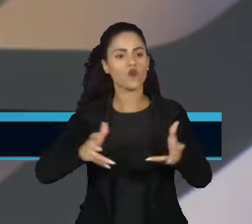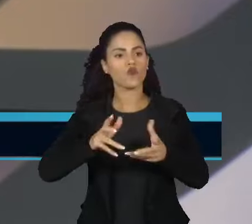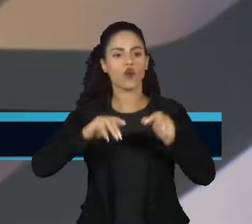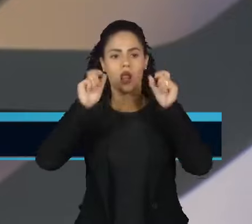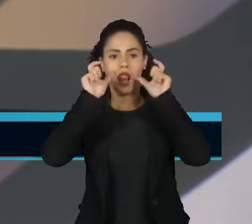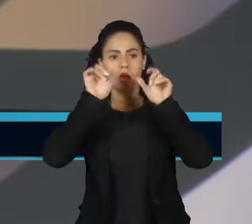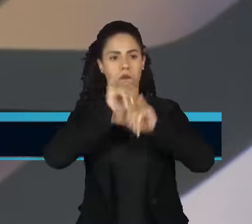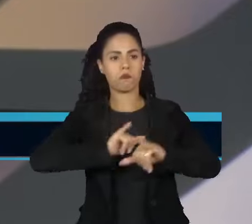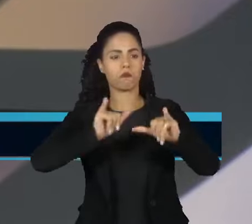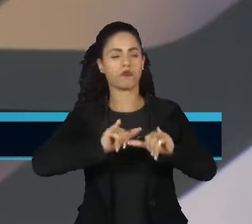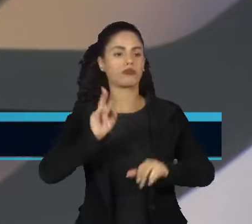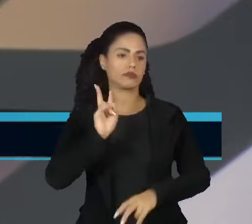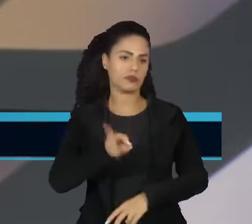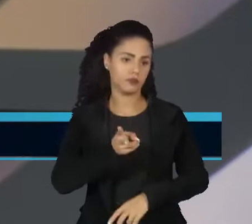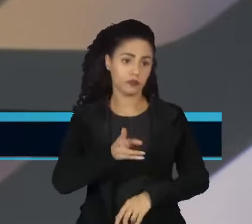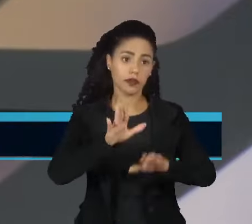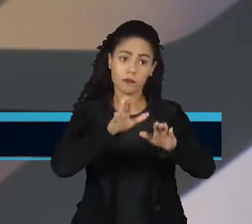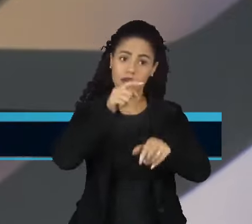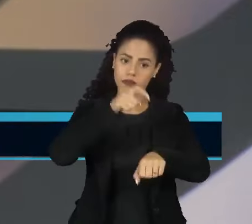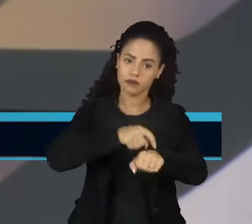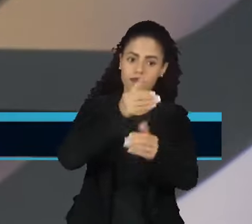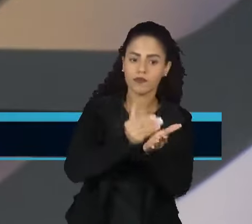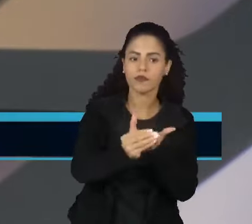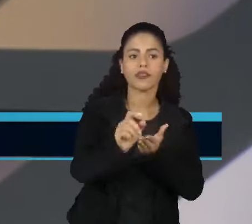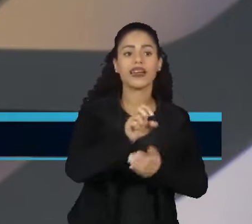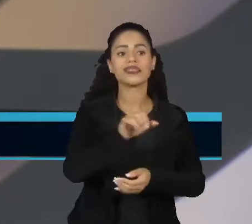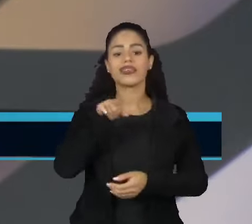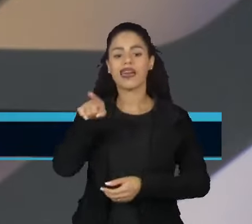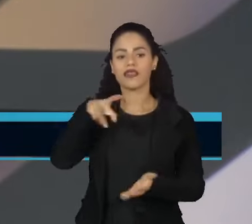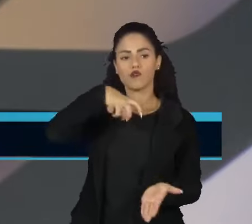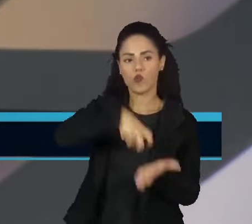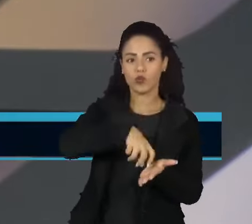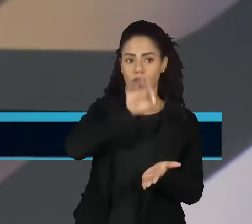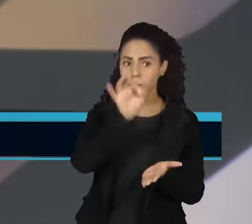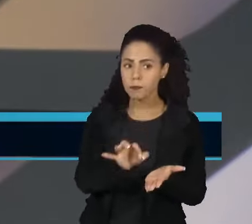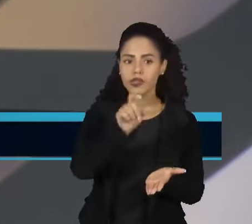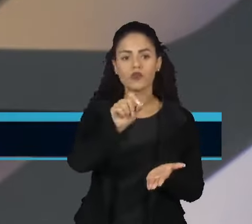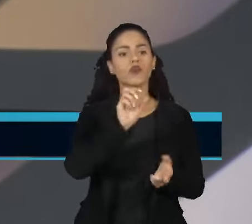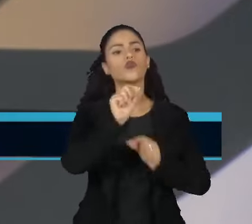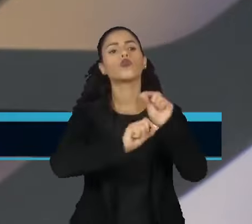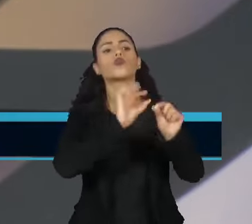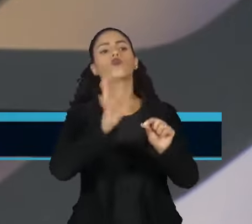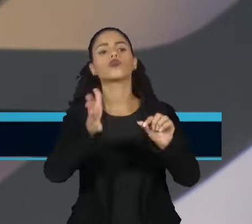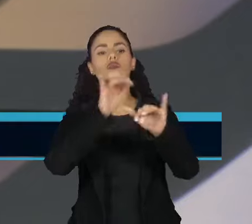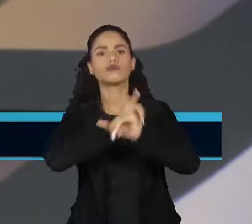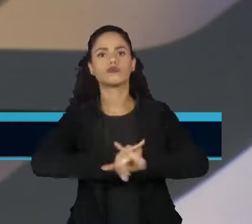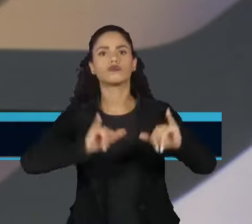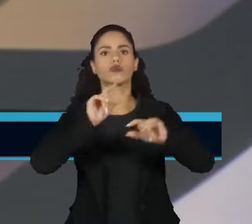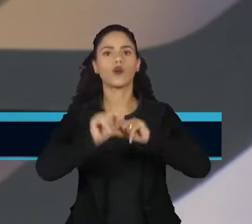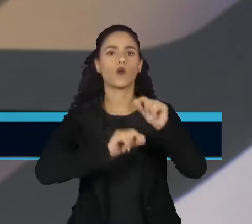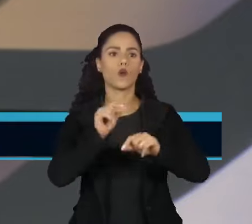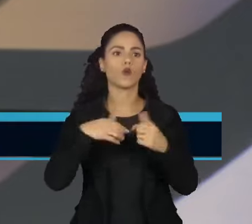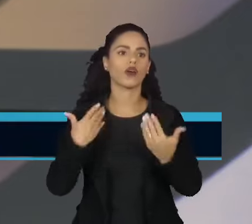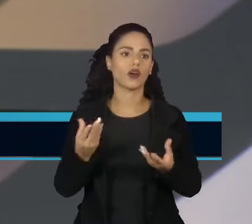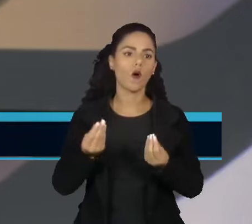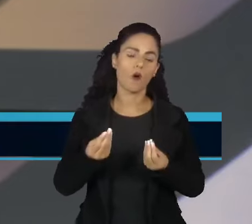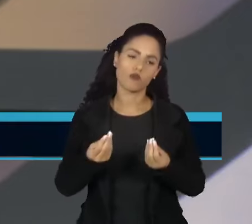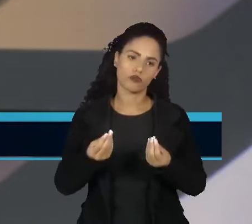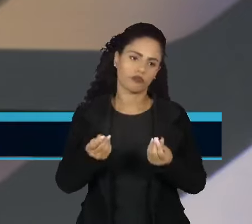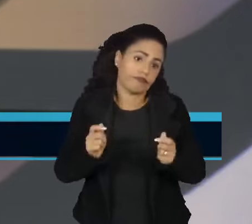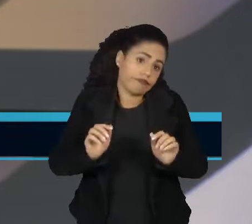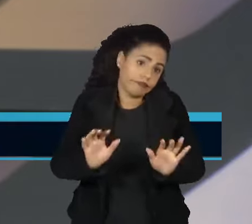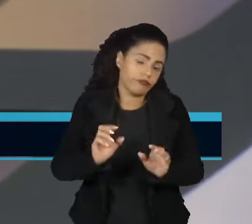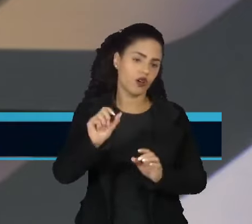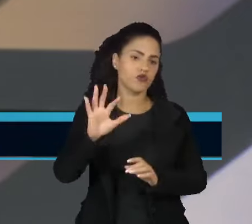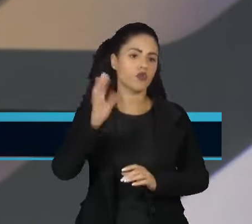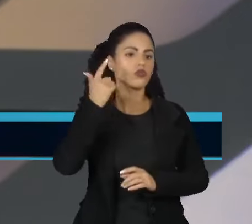escândalo. Lógico que a partir do momento em que ele é condenado, a mensagem que se passa é que também ele não é mais intocável, né? E